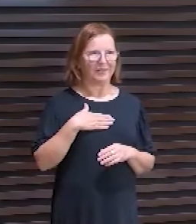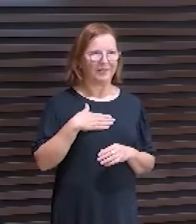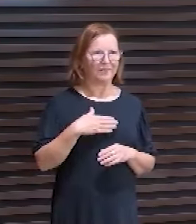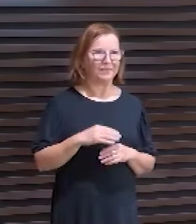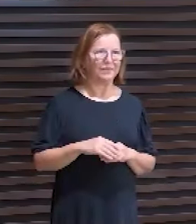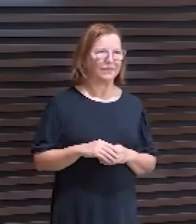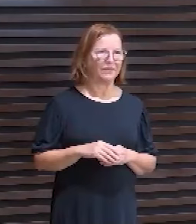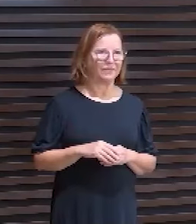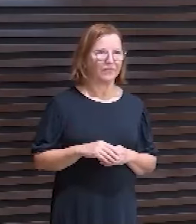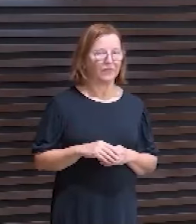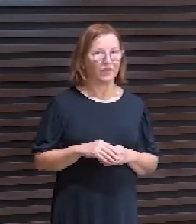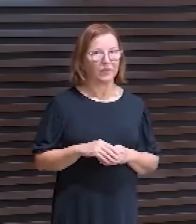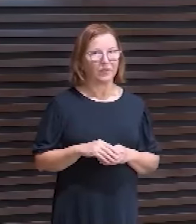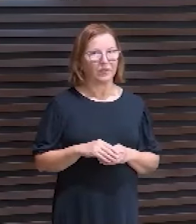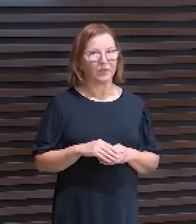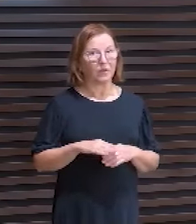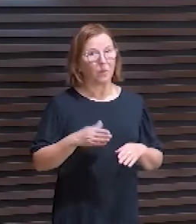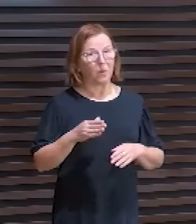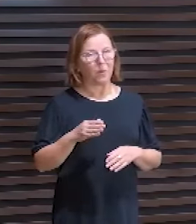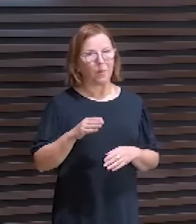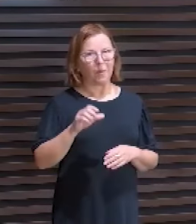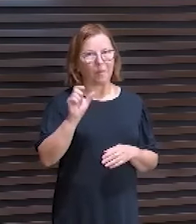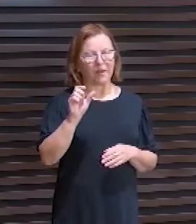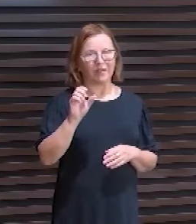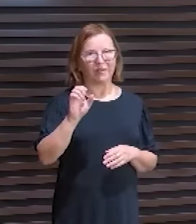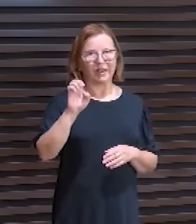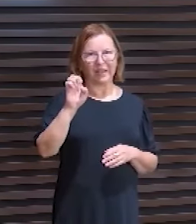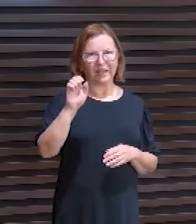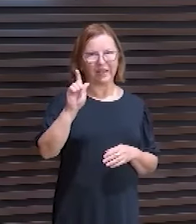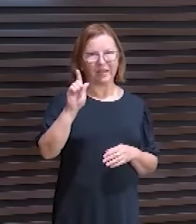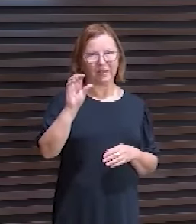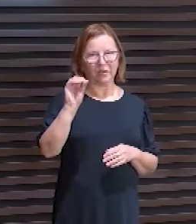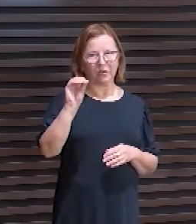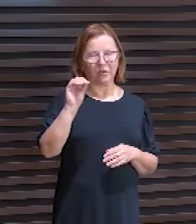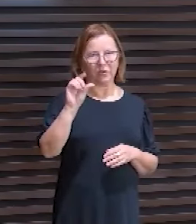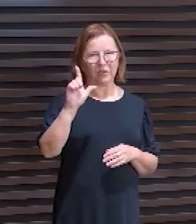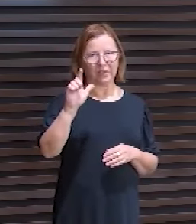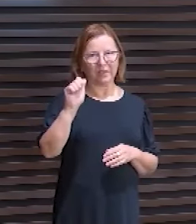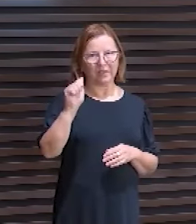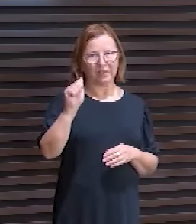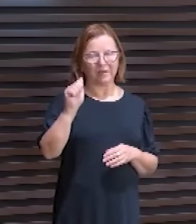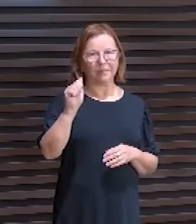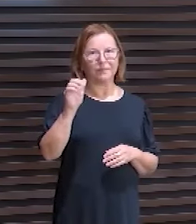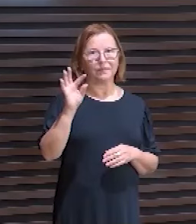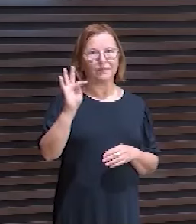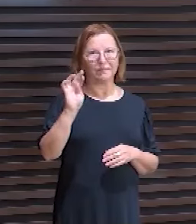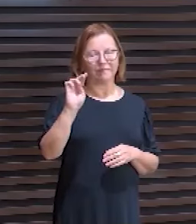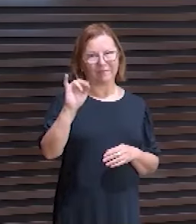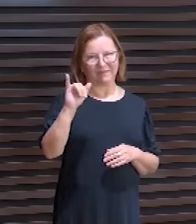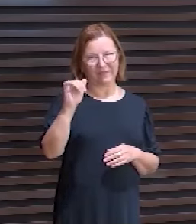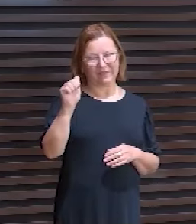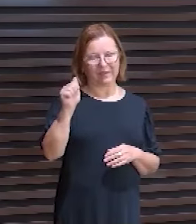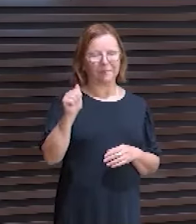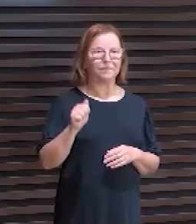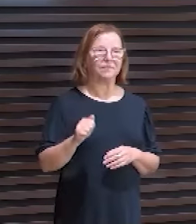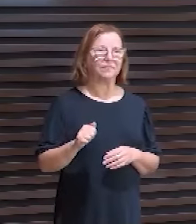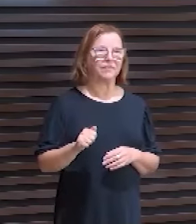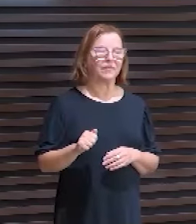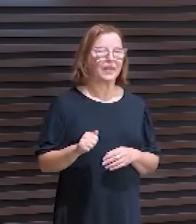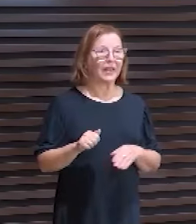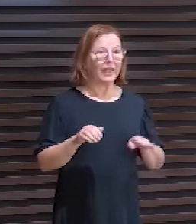ou egolatria também e de mãos dadas com o egoísmo que é a